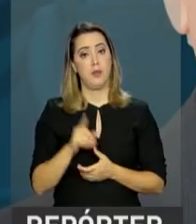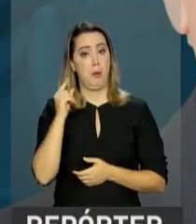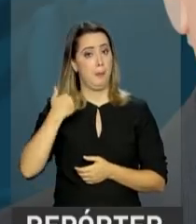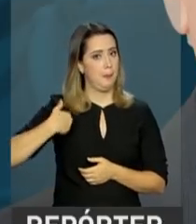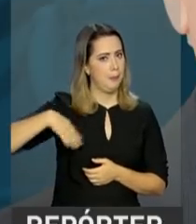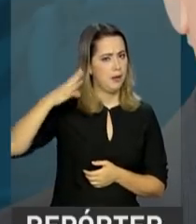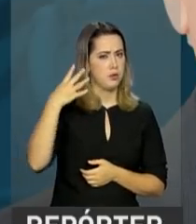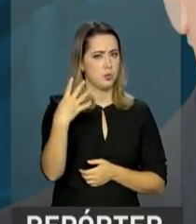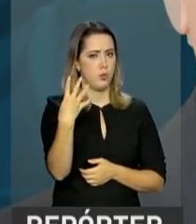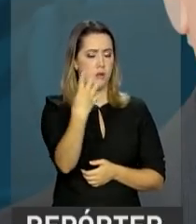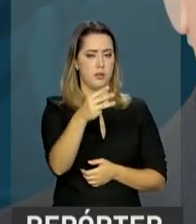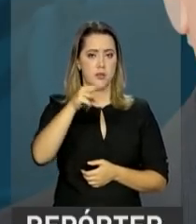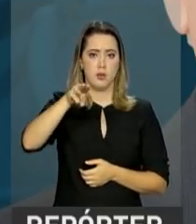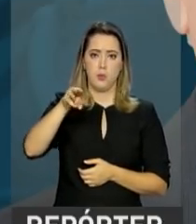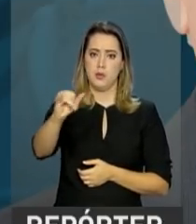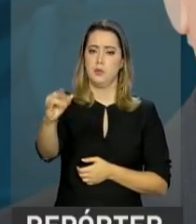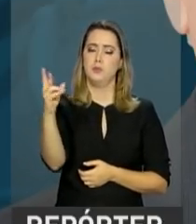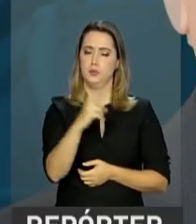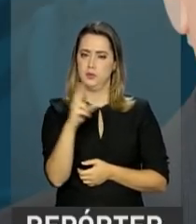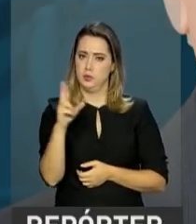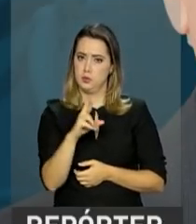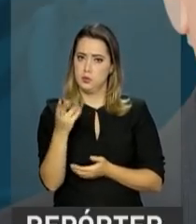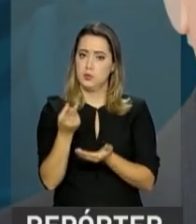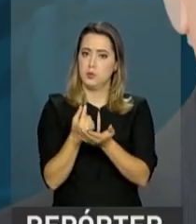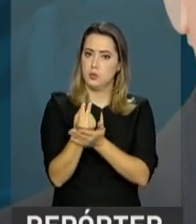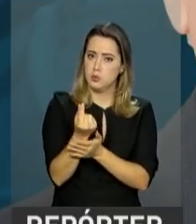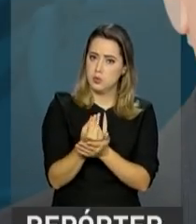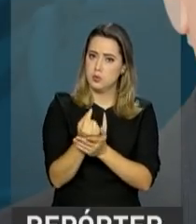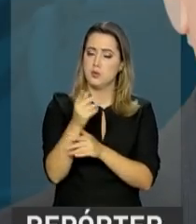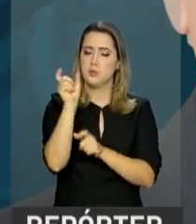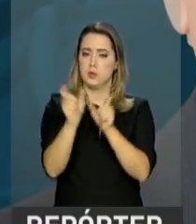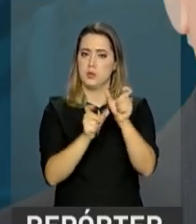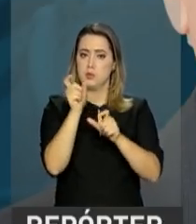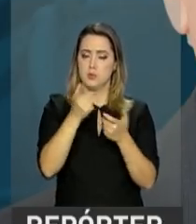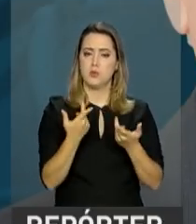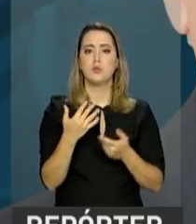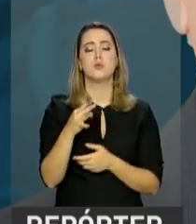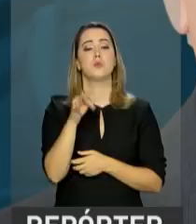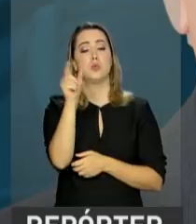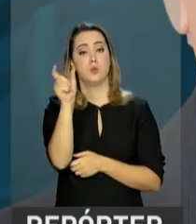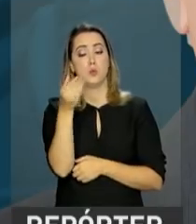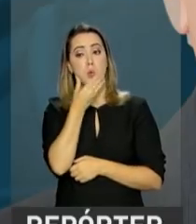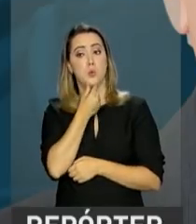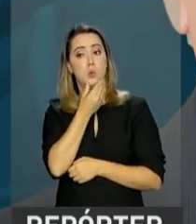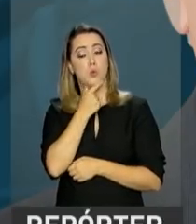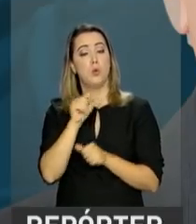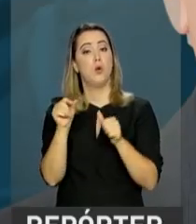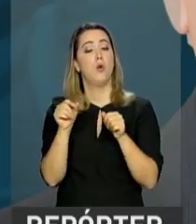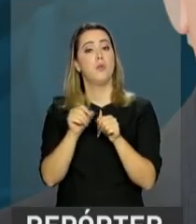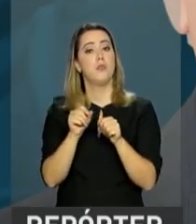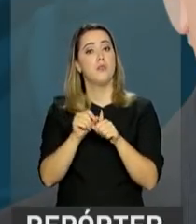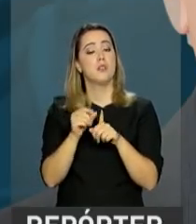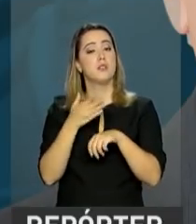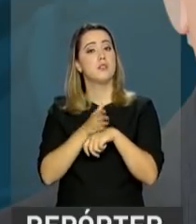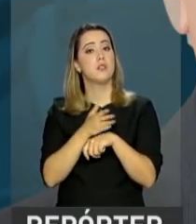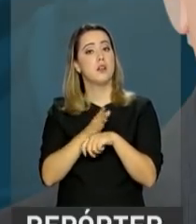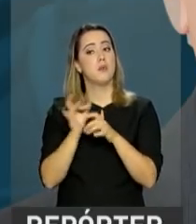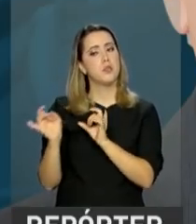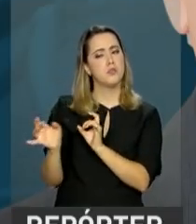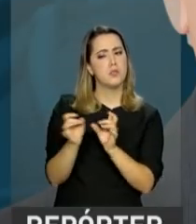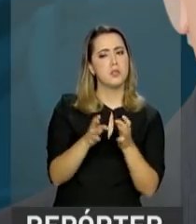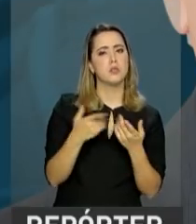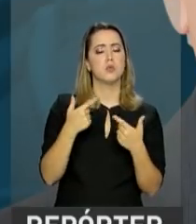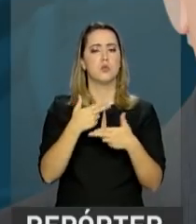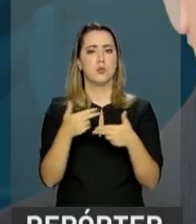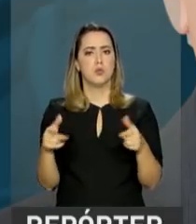foram mais de 44 bilhões de reais nas mãos dos brasileiros jefferson silva fazia estágio como vendedor em uma loja